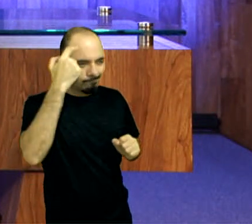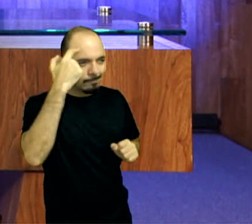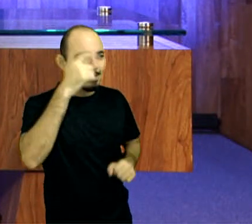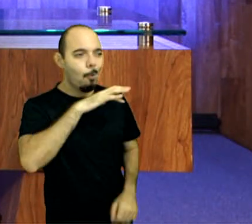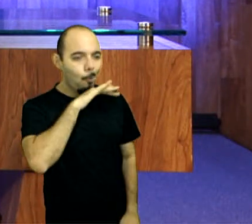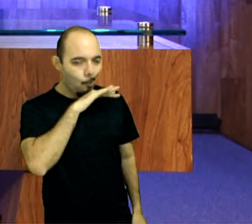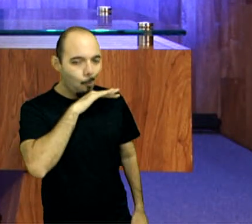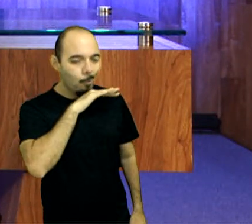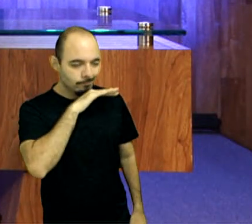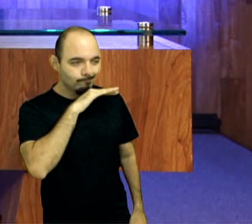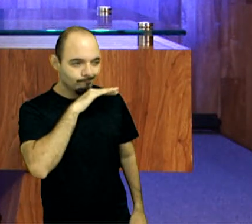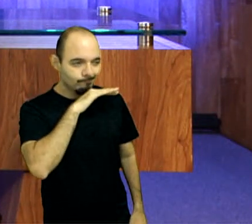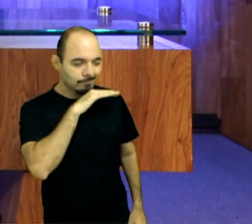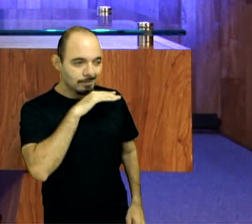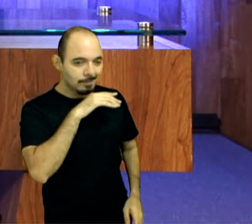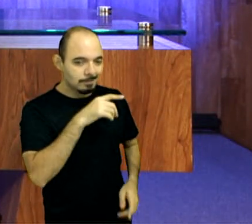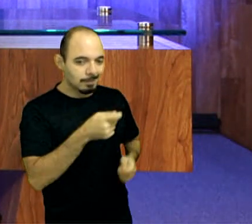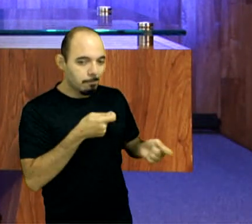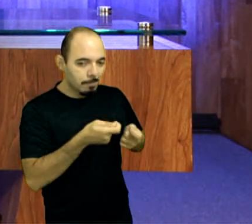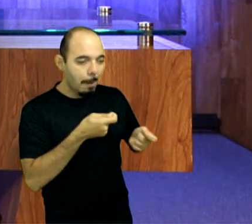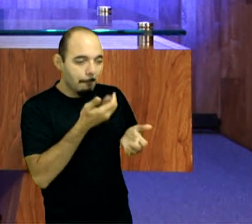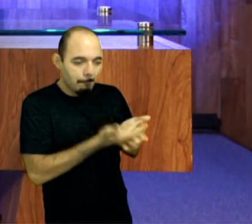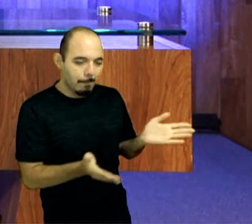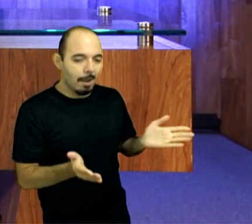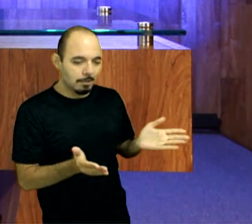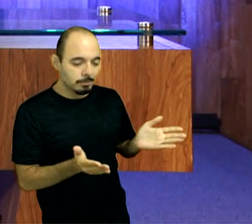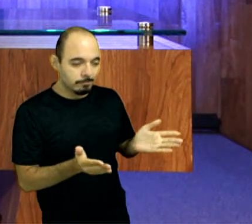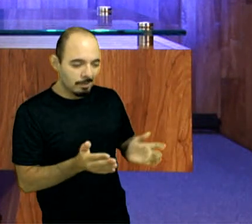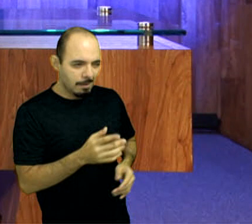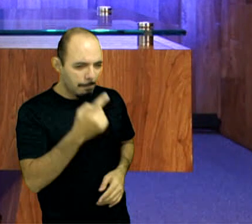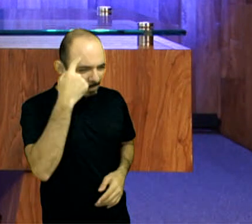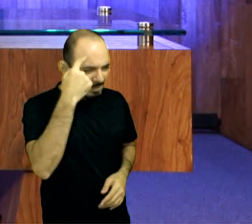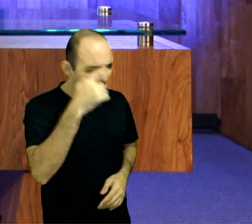Qualquer mau pensamento